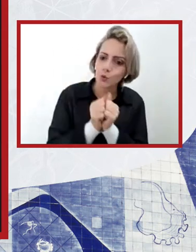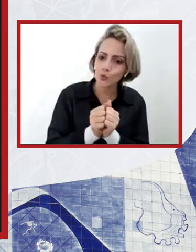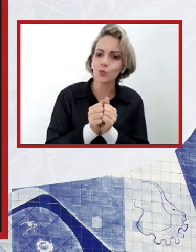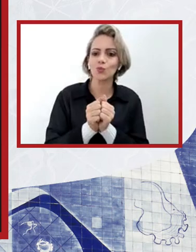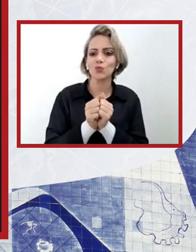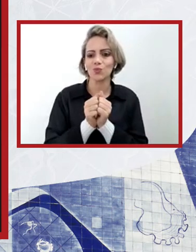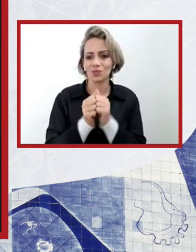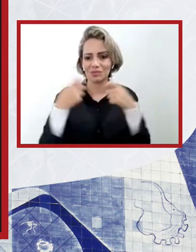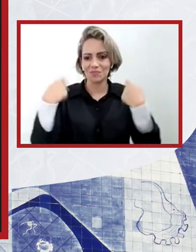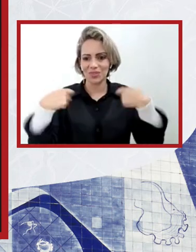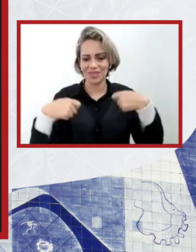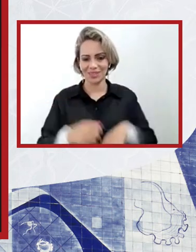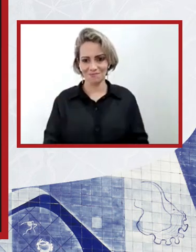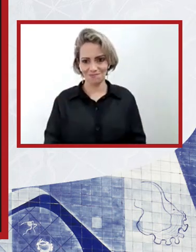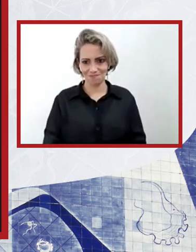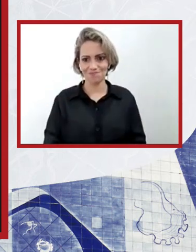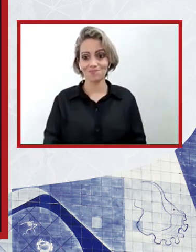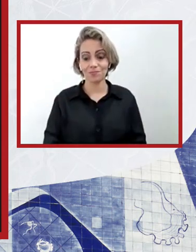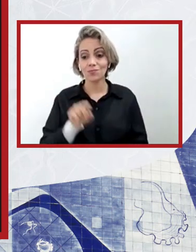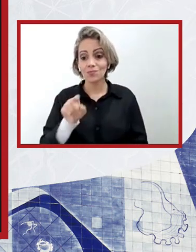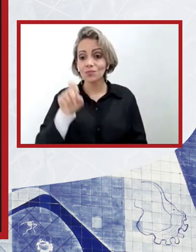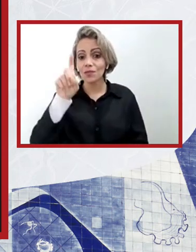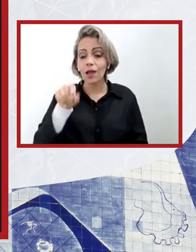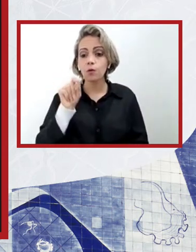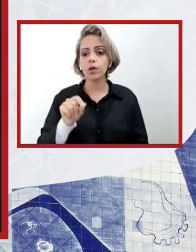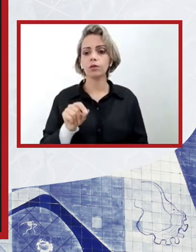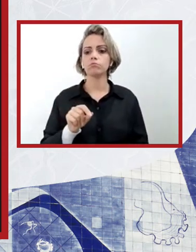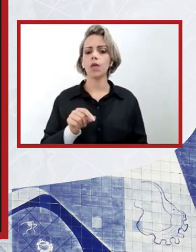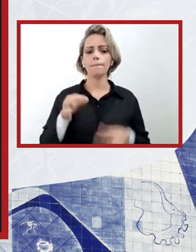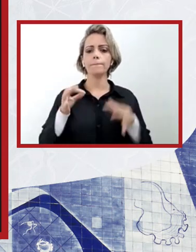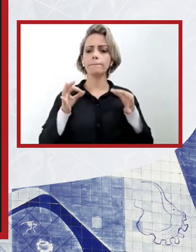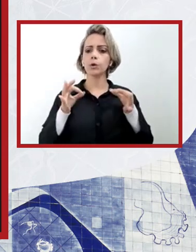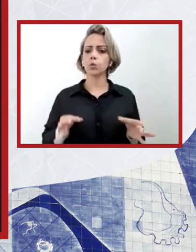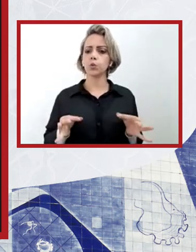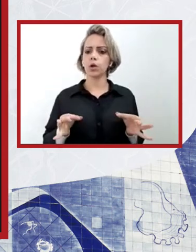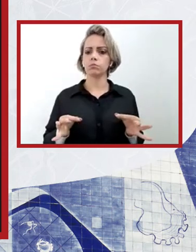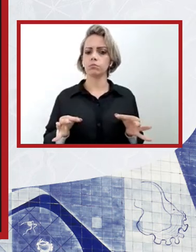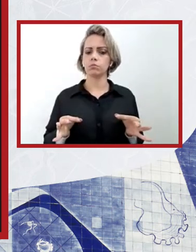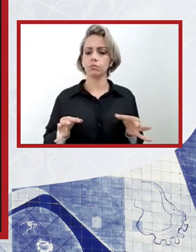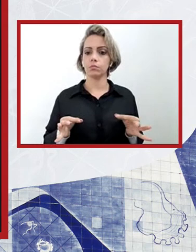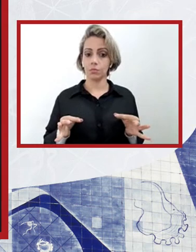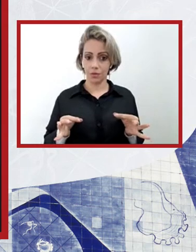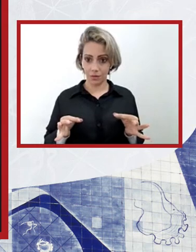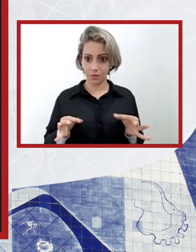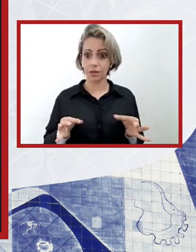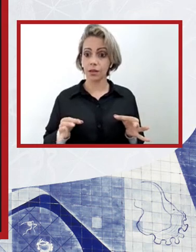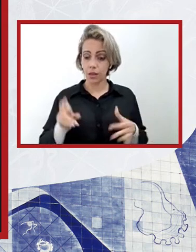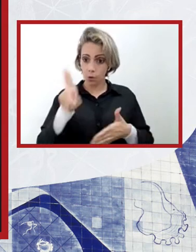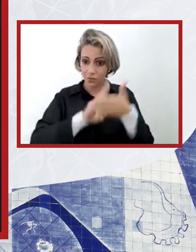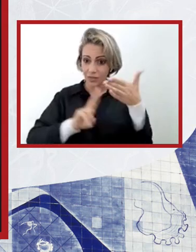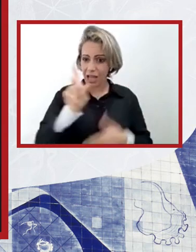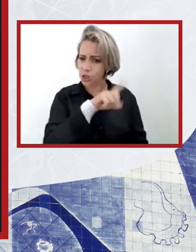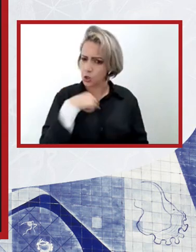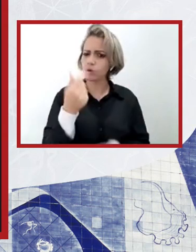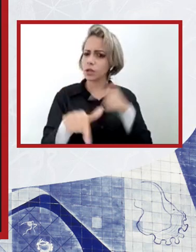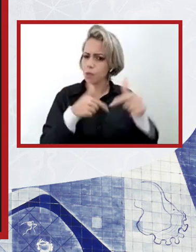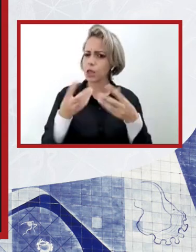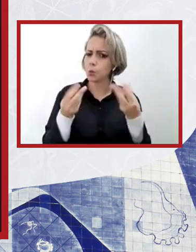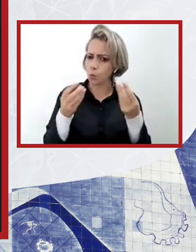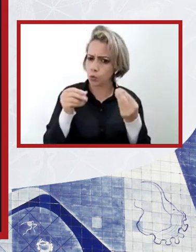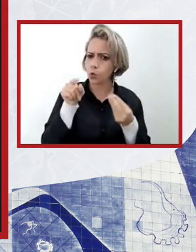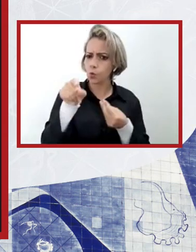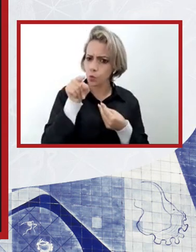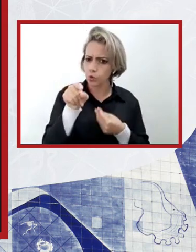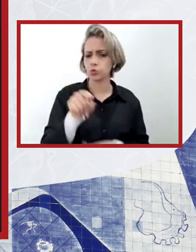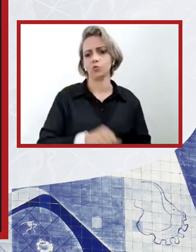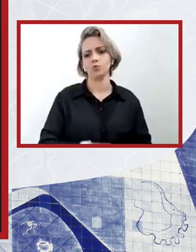Tá? E isso é uma questão de postura. E a gente, na universidade, tem trabalhado muito nesse sentido, de promover